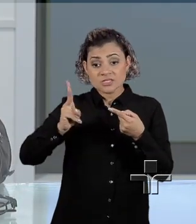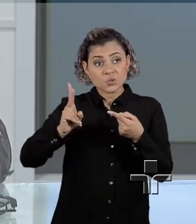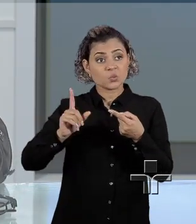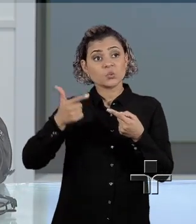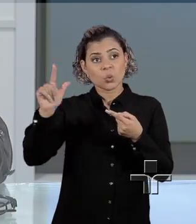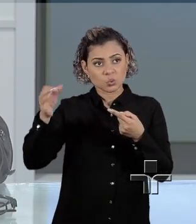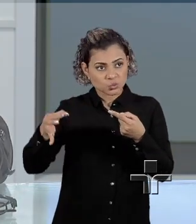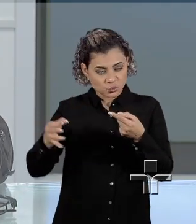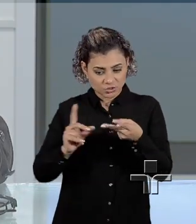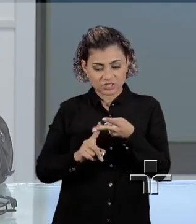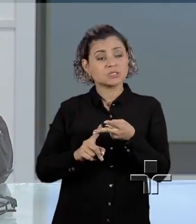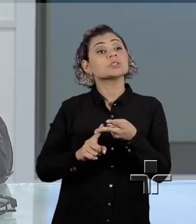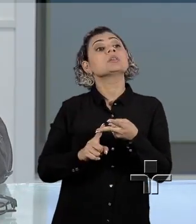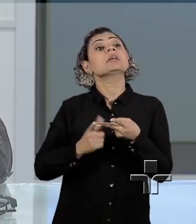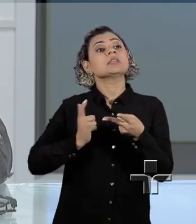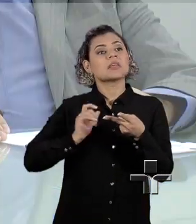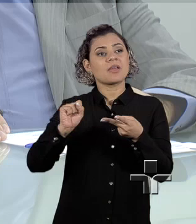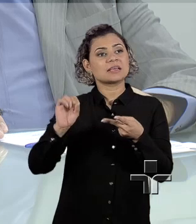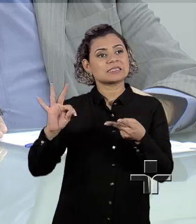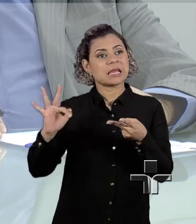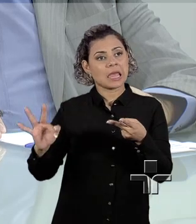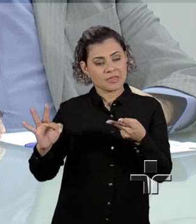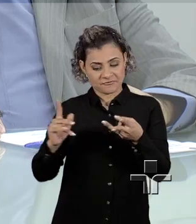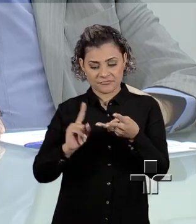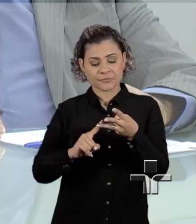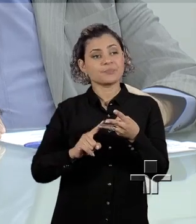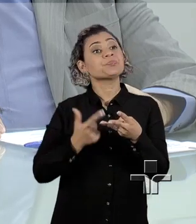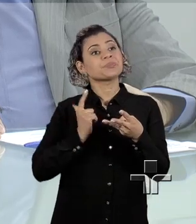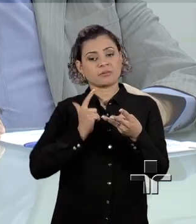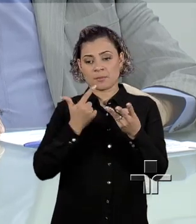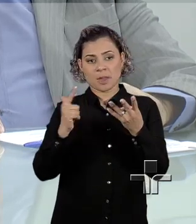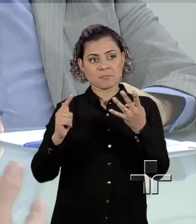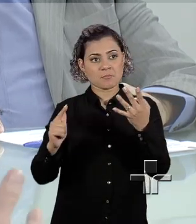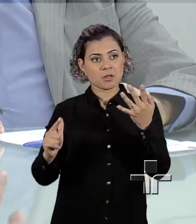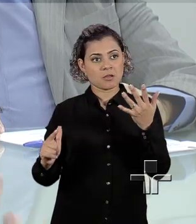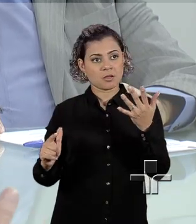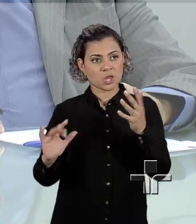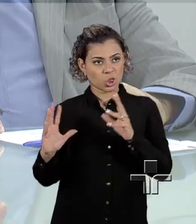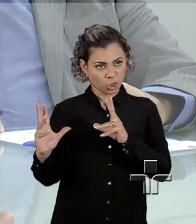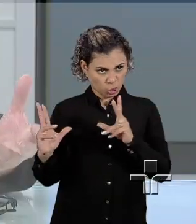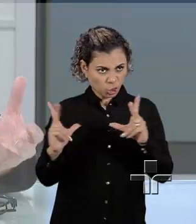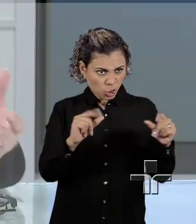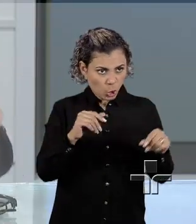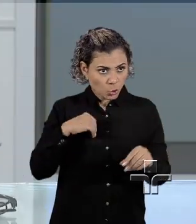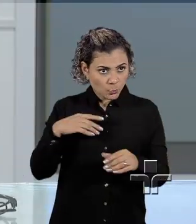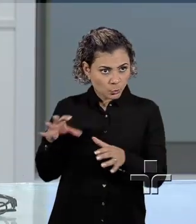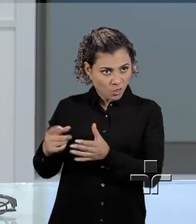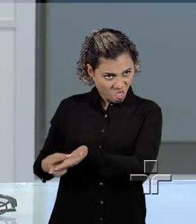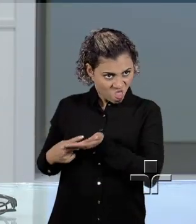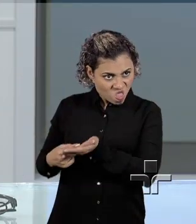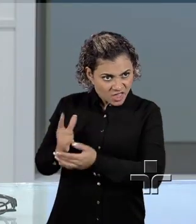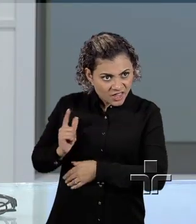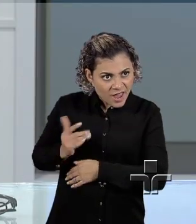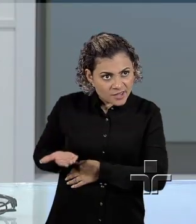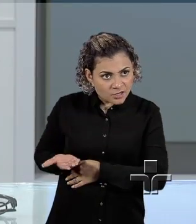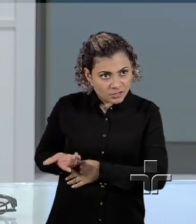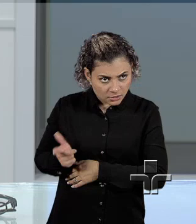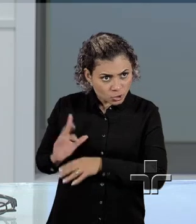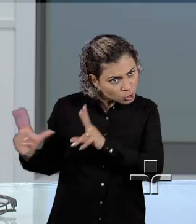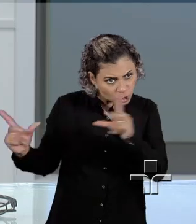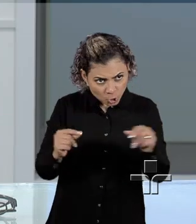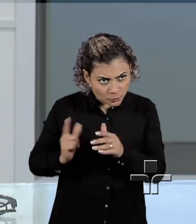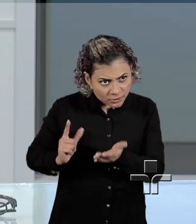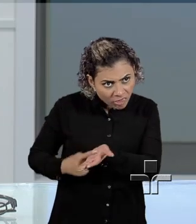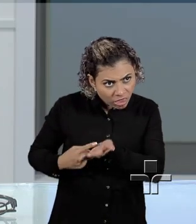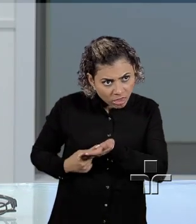instância, teve Supremo Tribunal de Justiça. Quer dizer, vamos todos nós agora verificar se houve conversa sobre